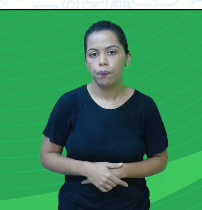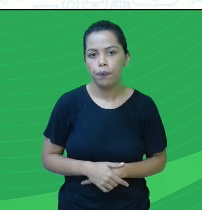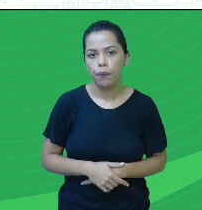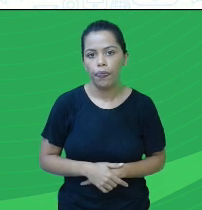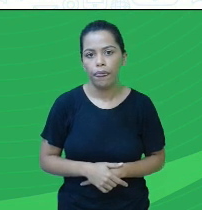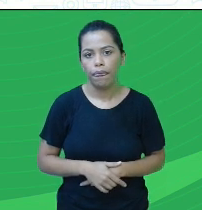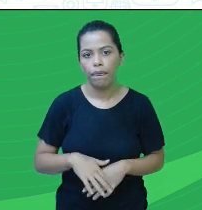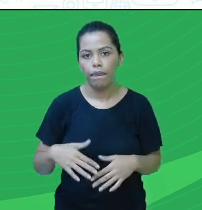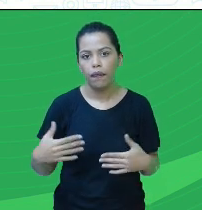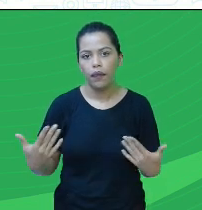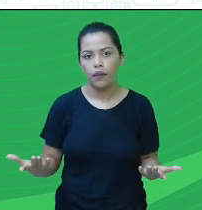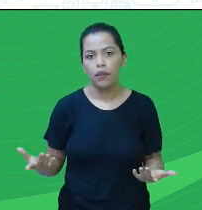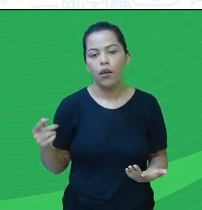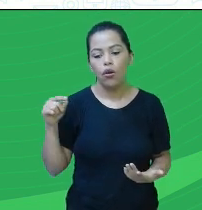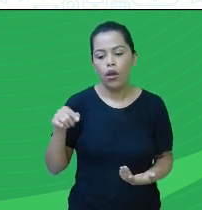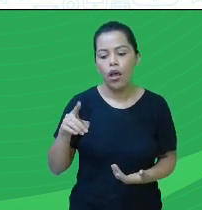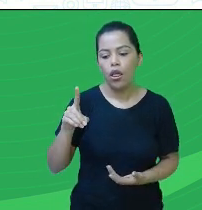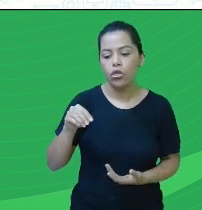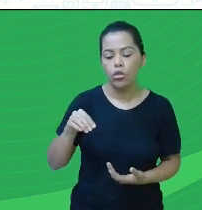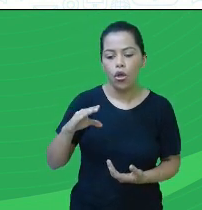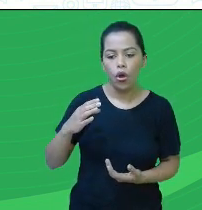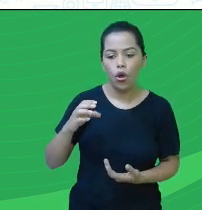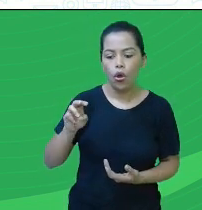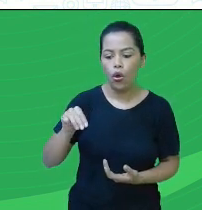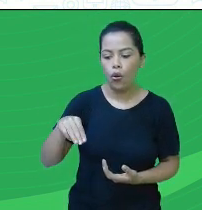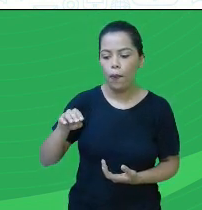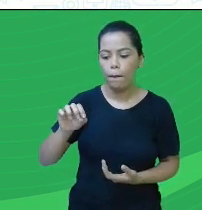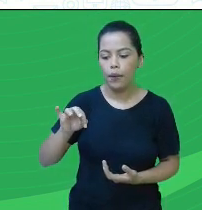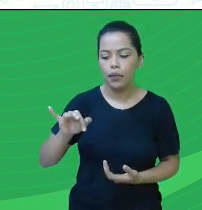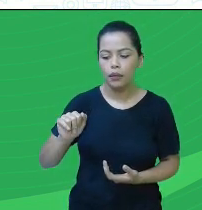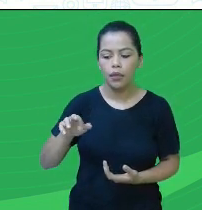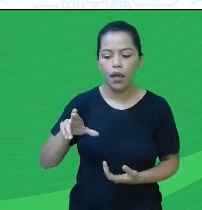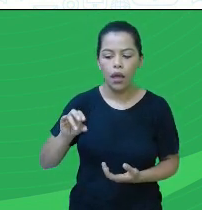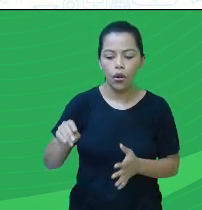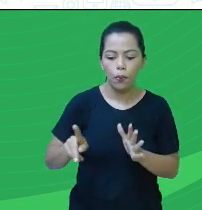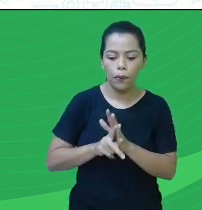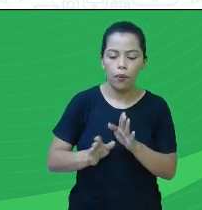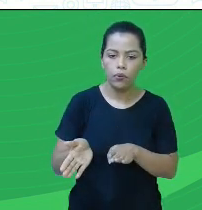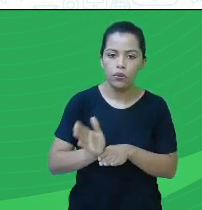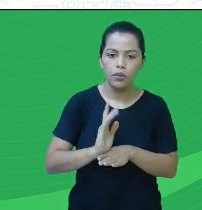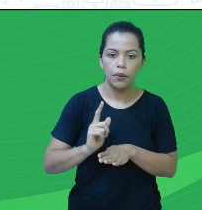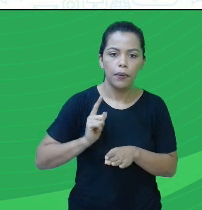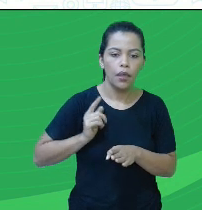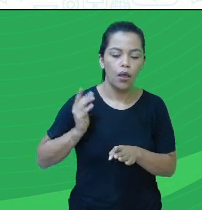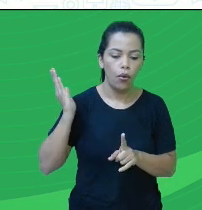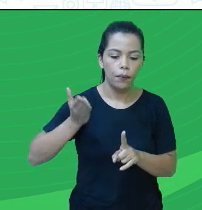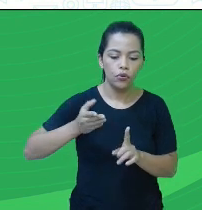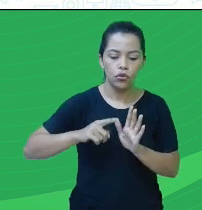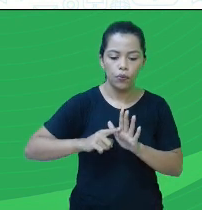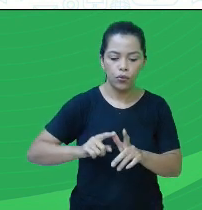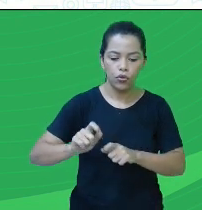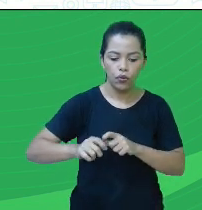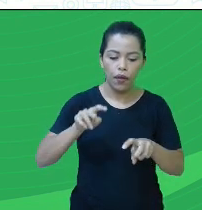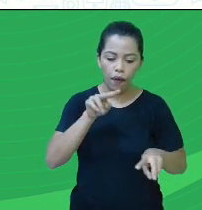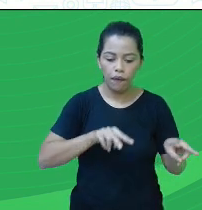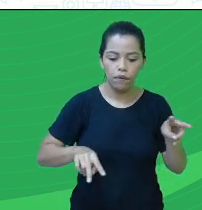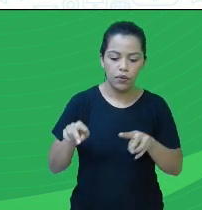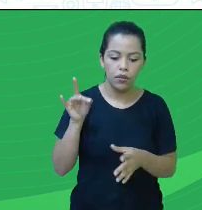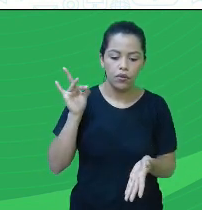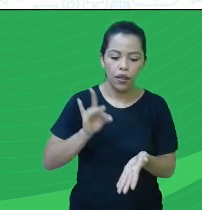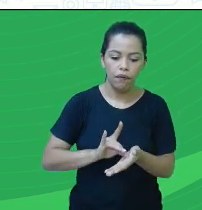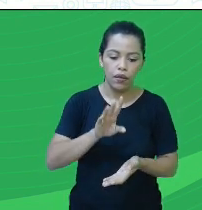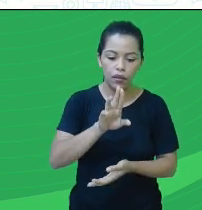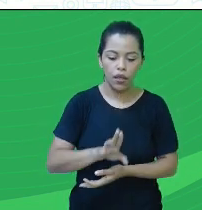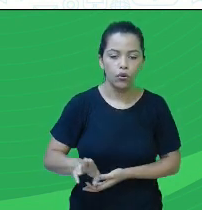um gênero do cinema que tem como objetivo a apresentação de uma visão da realidade por meio